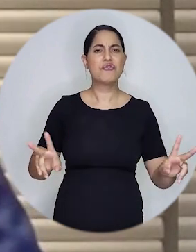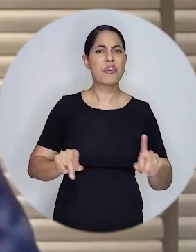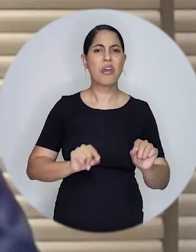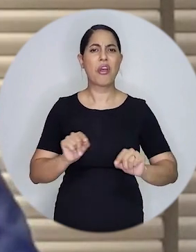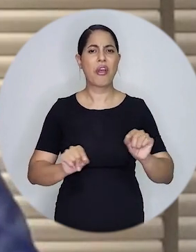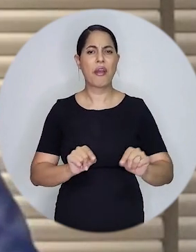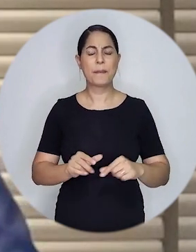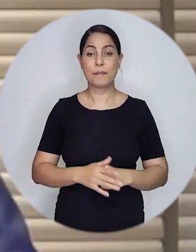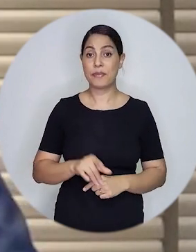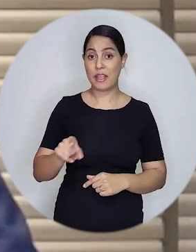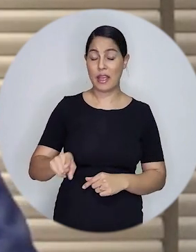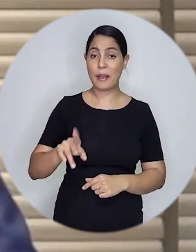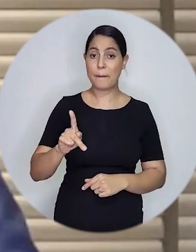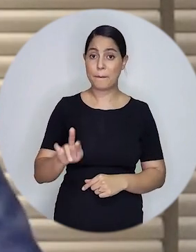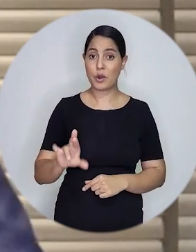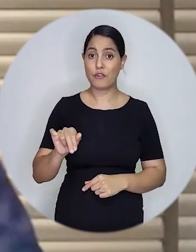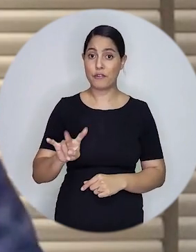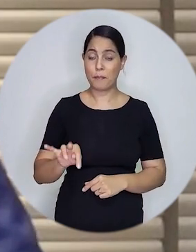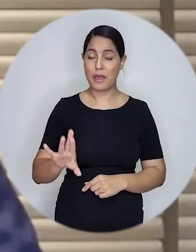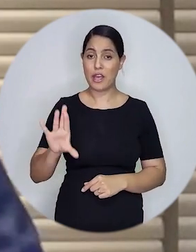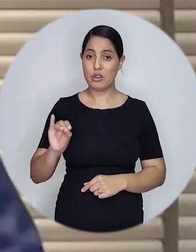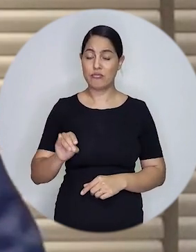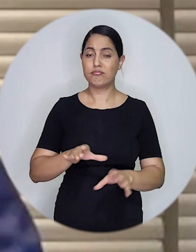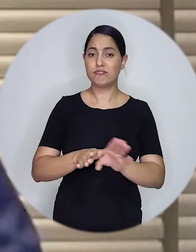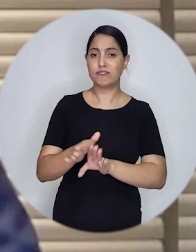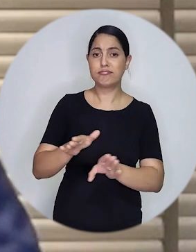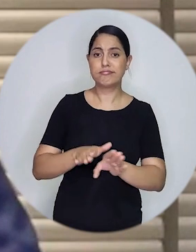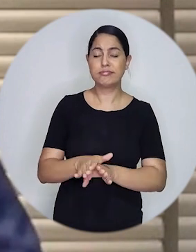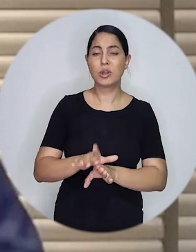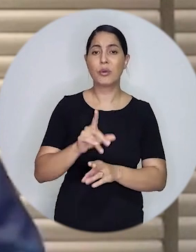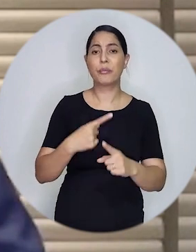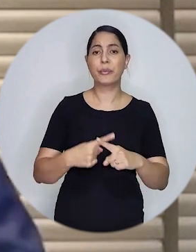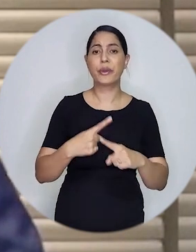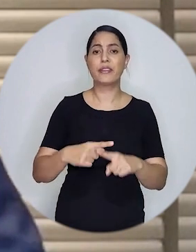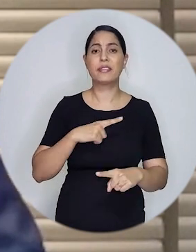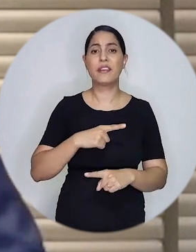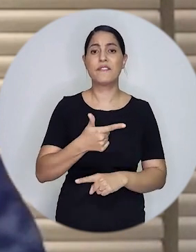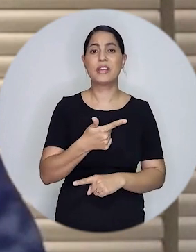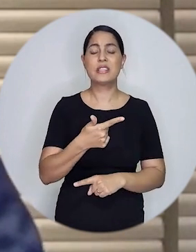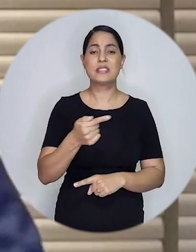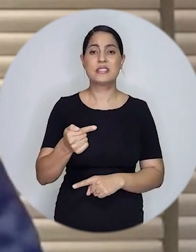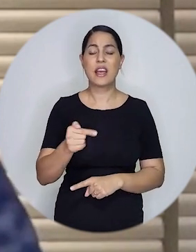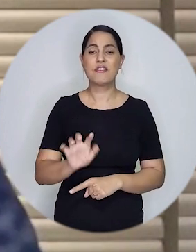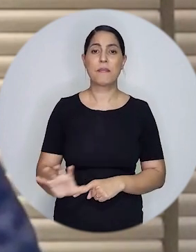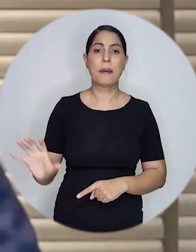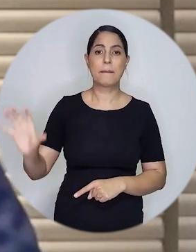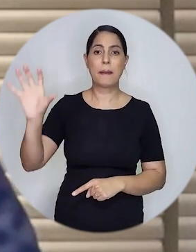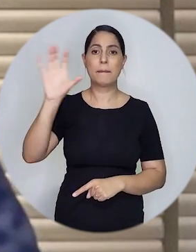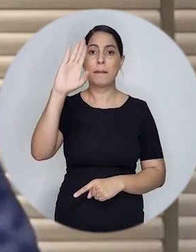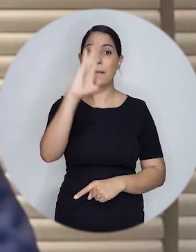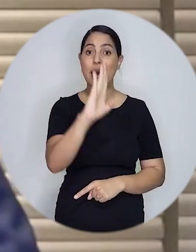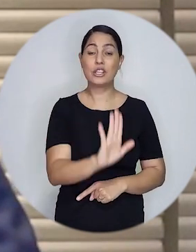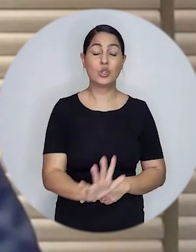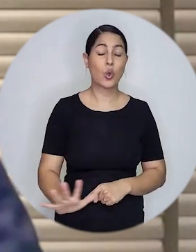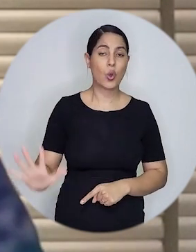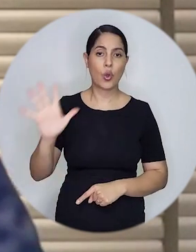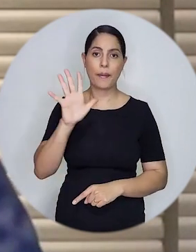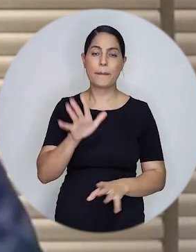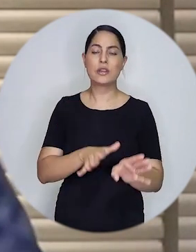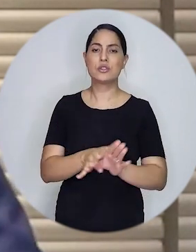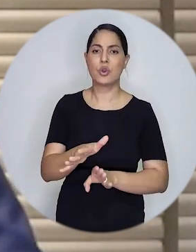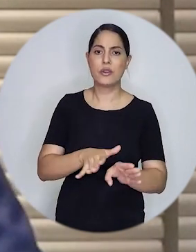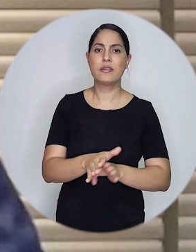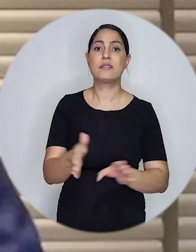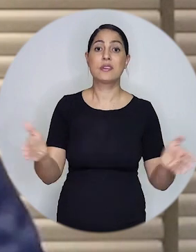A diferença é que o provimento é uma forma orientativa das 27 seccionais do Brasil